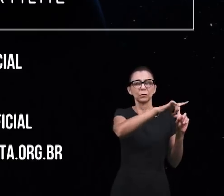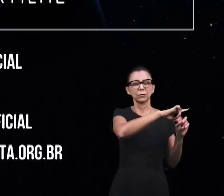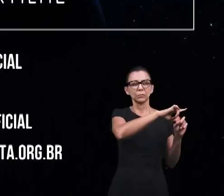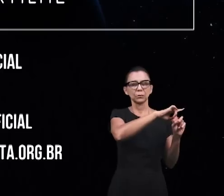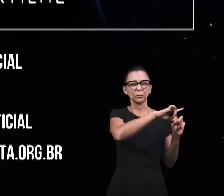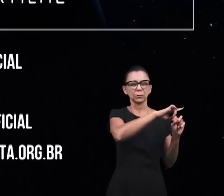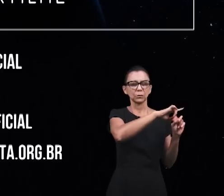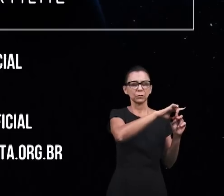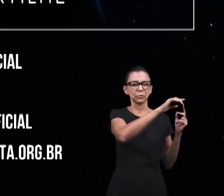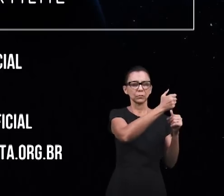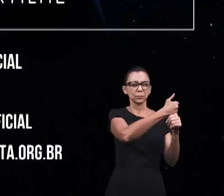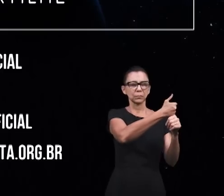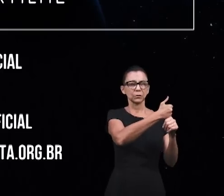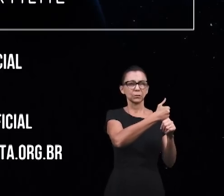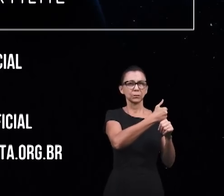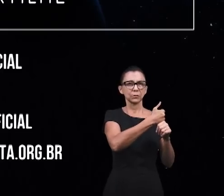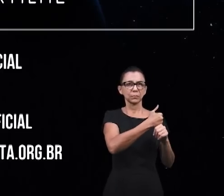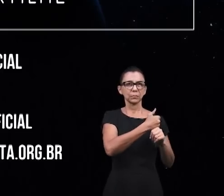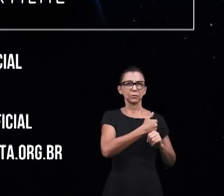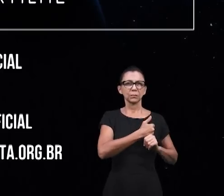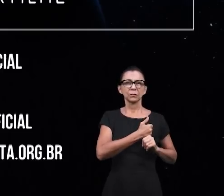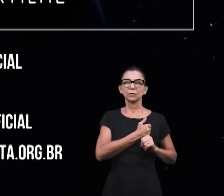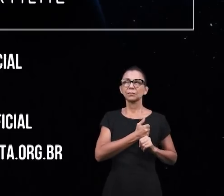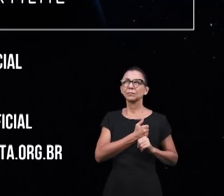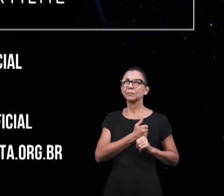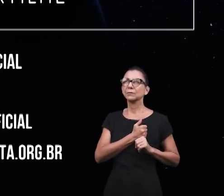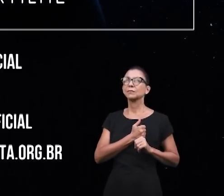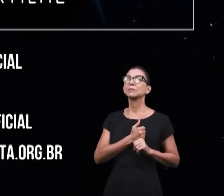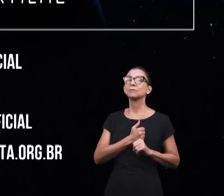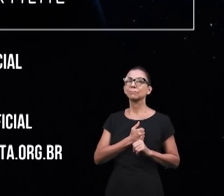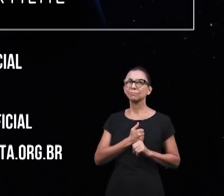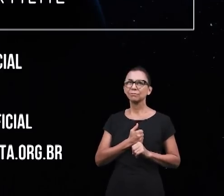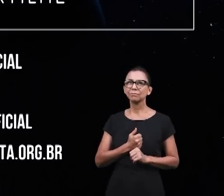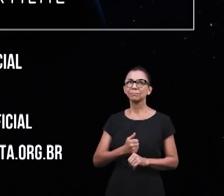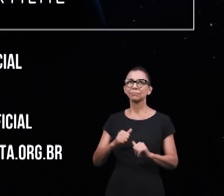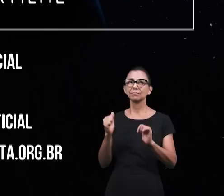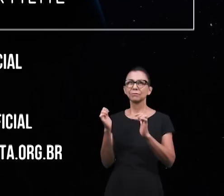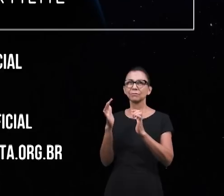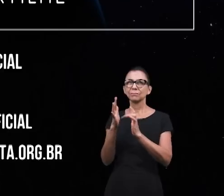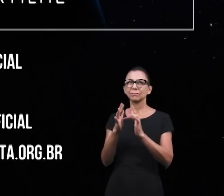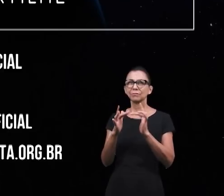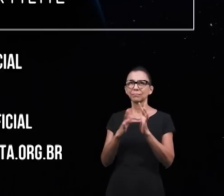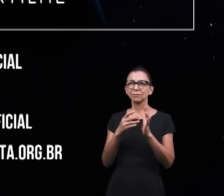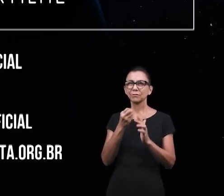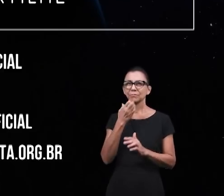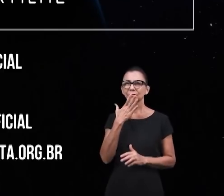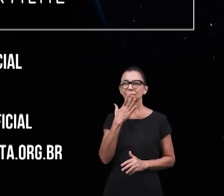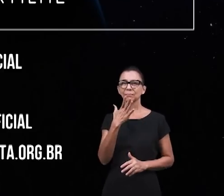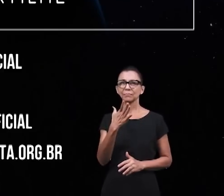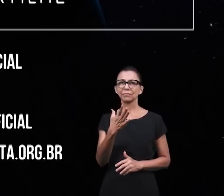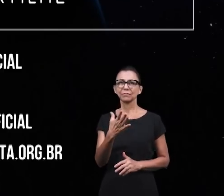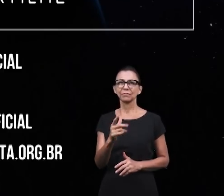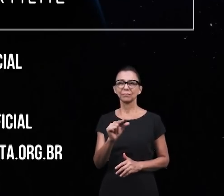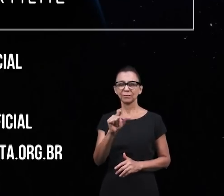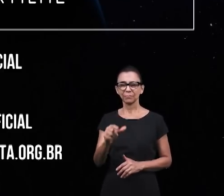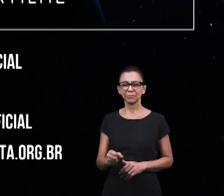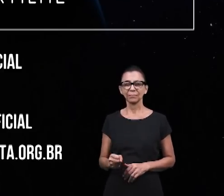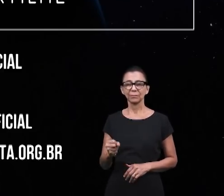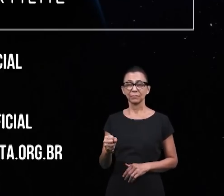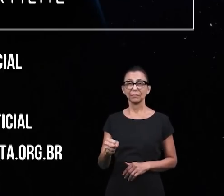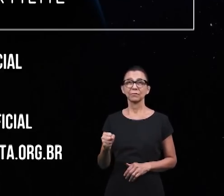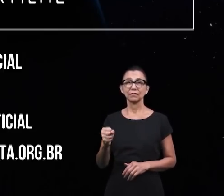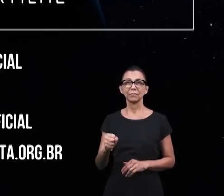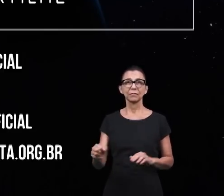meu Jesus, o bom pastor. A mão que foi na